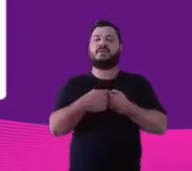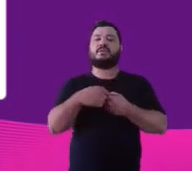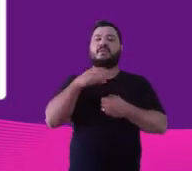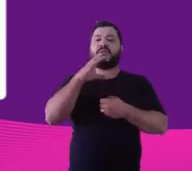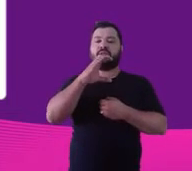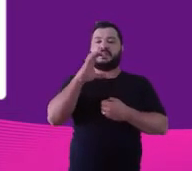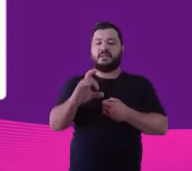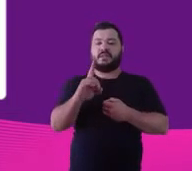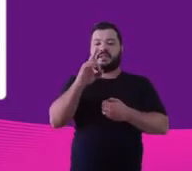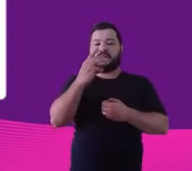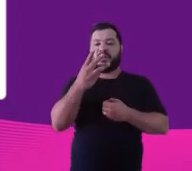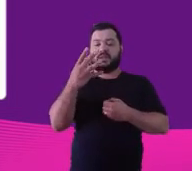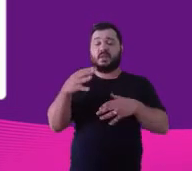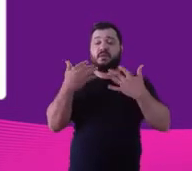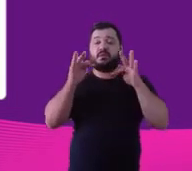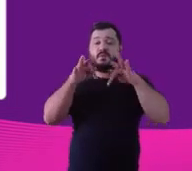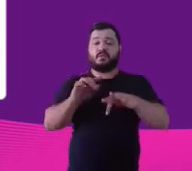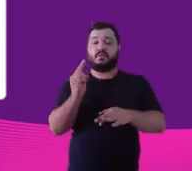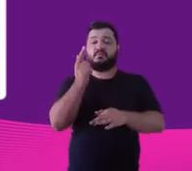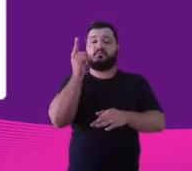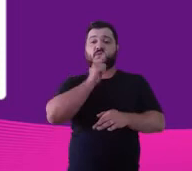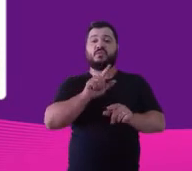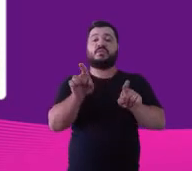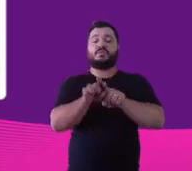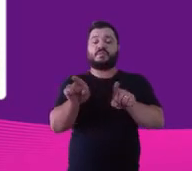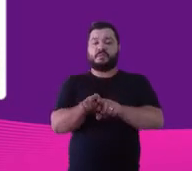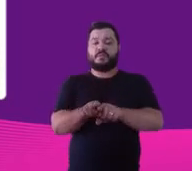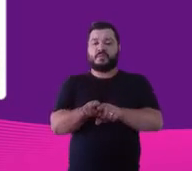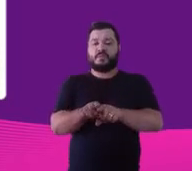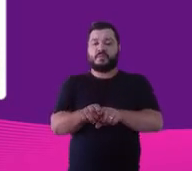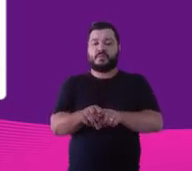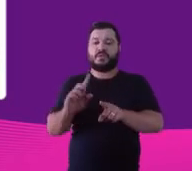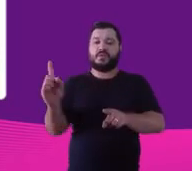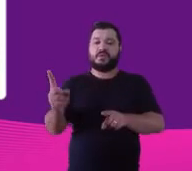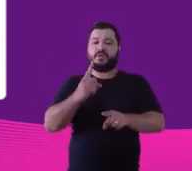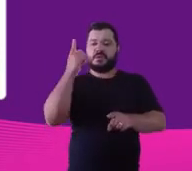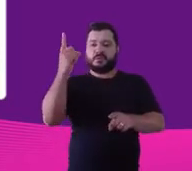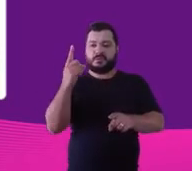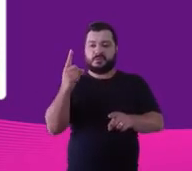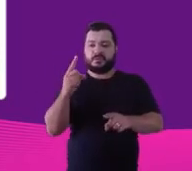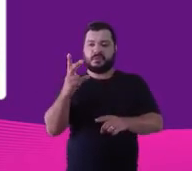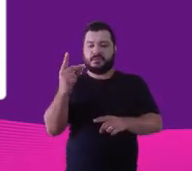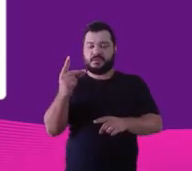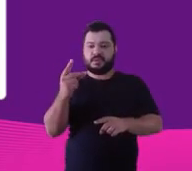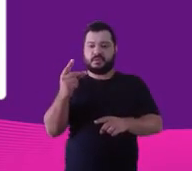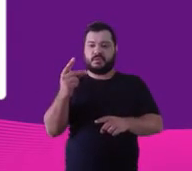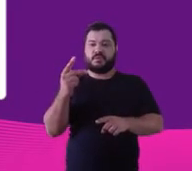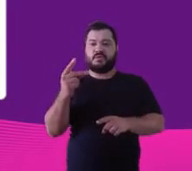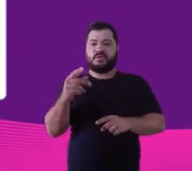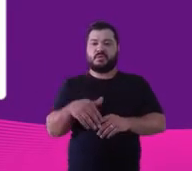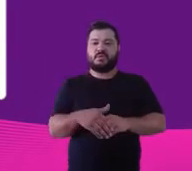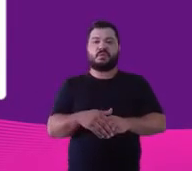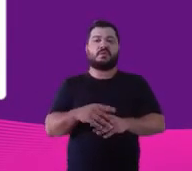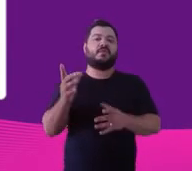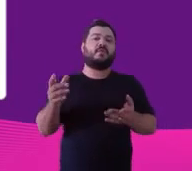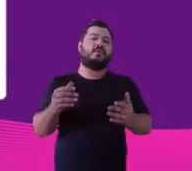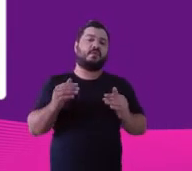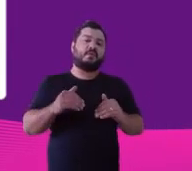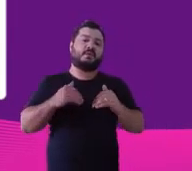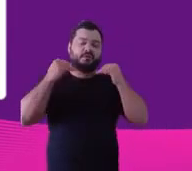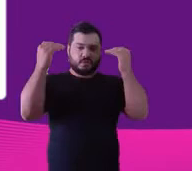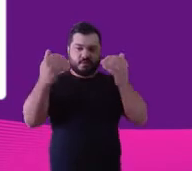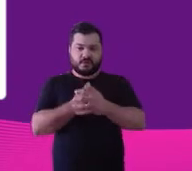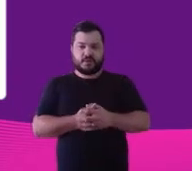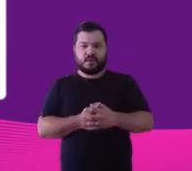cd34 tão de peixe primário foi alcançado e também número de espécies secundário que foi uma superioridade